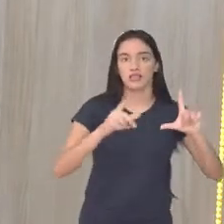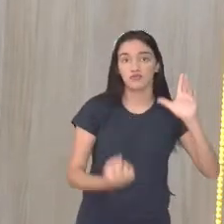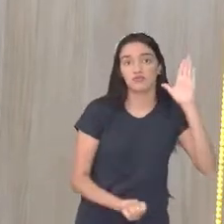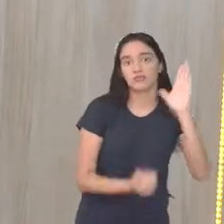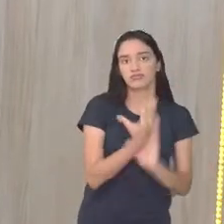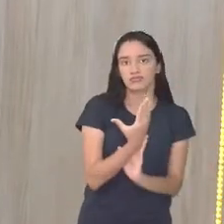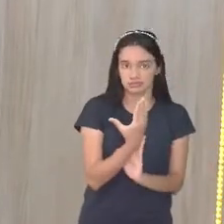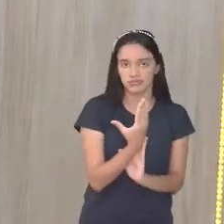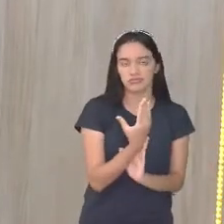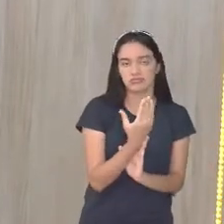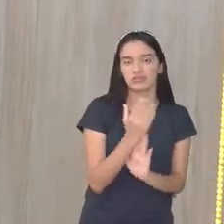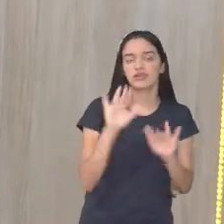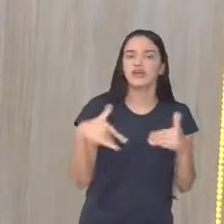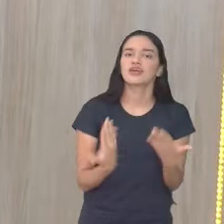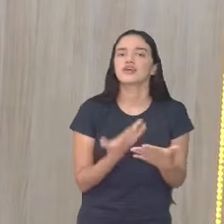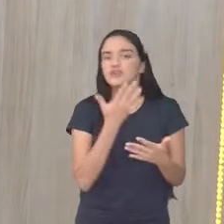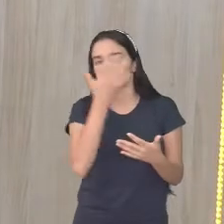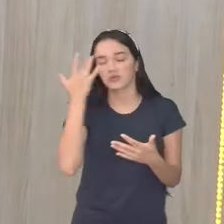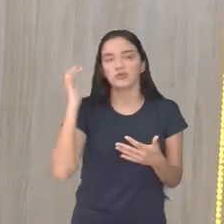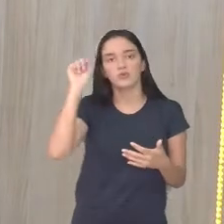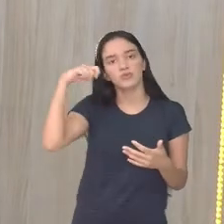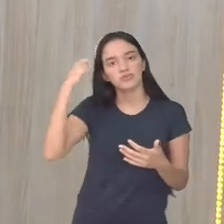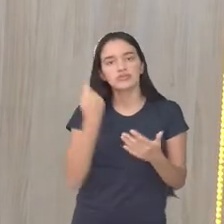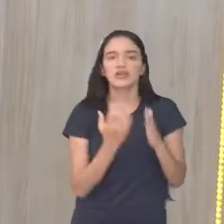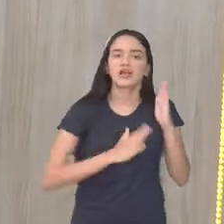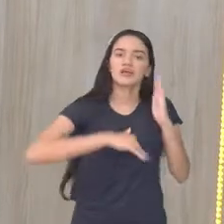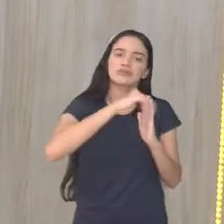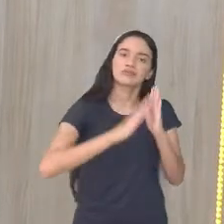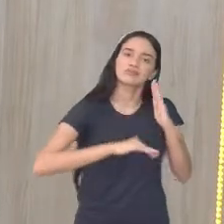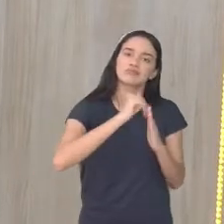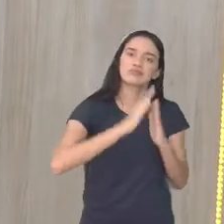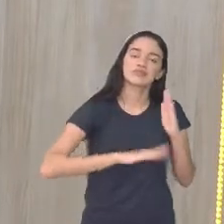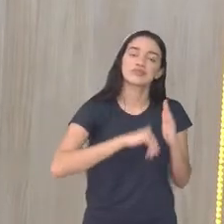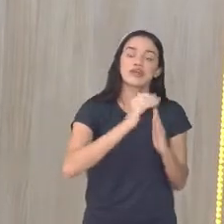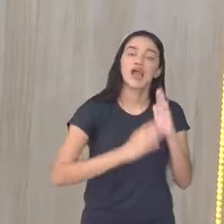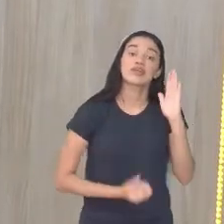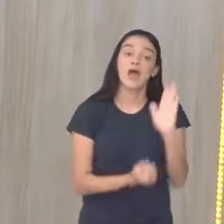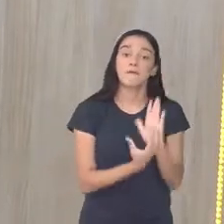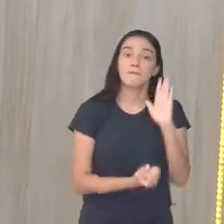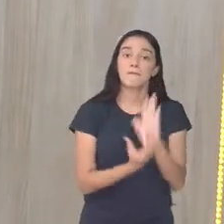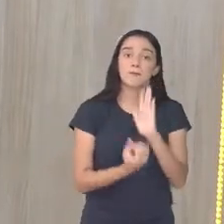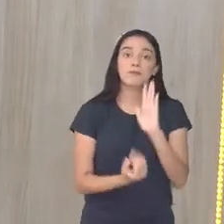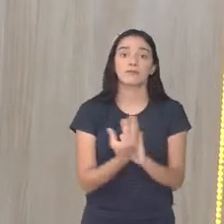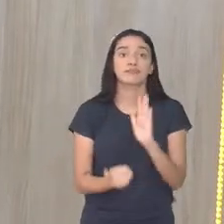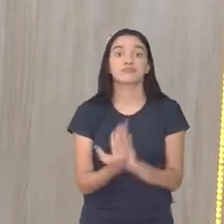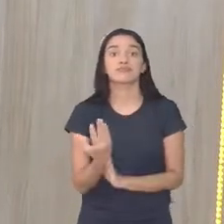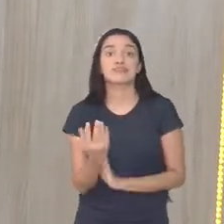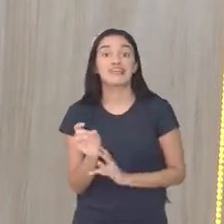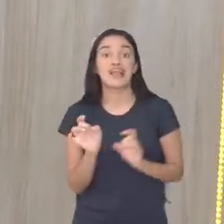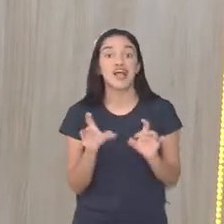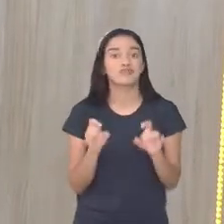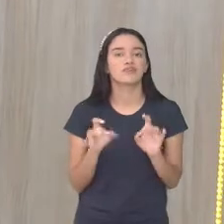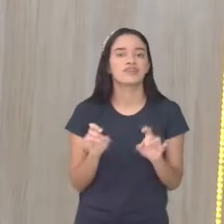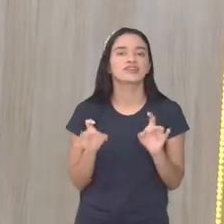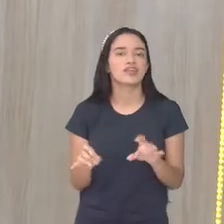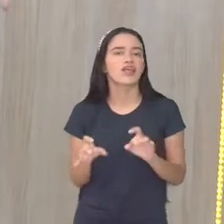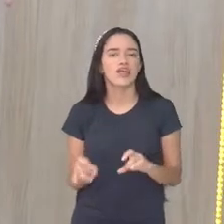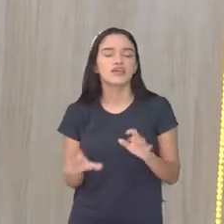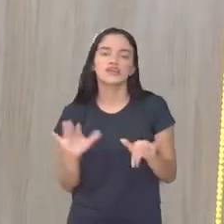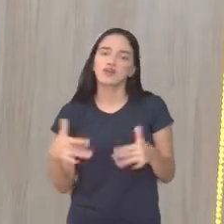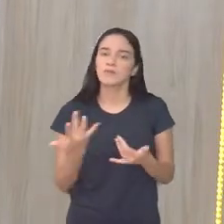vocês saibam de onde veio. Porque a humanidade, a vida toda, teve a necessidade